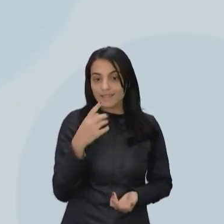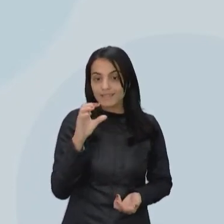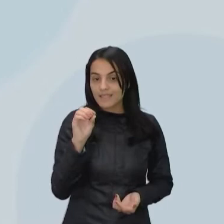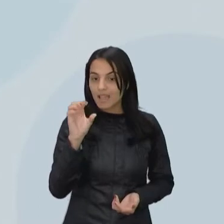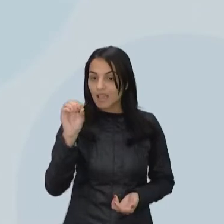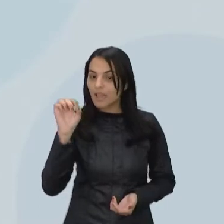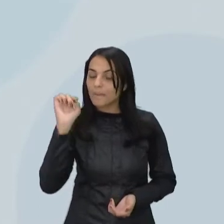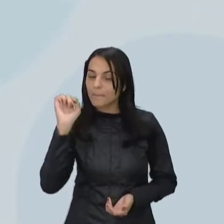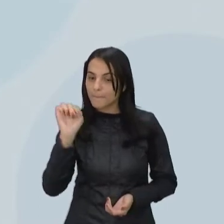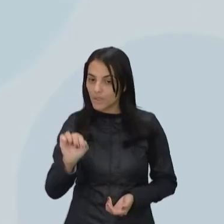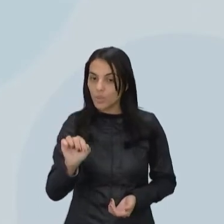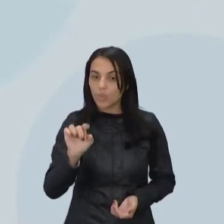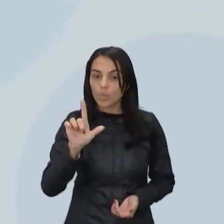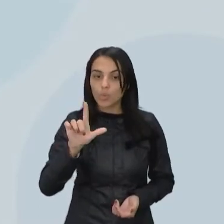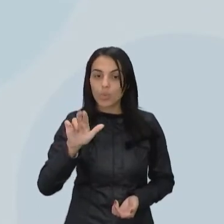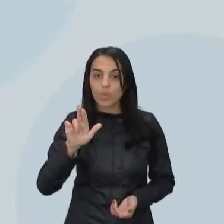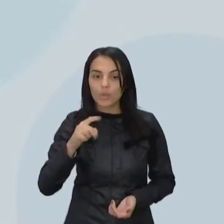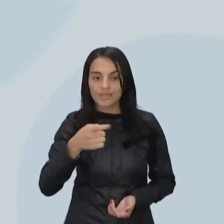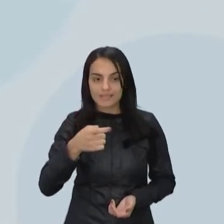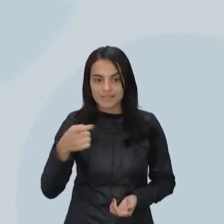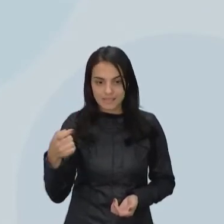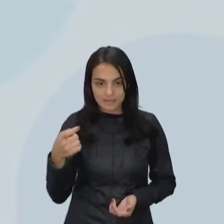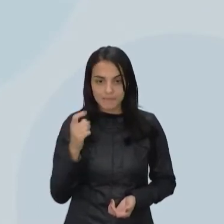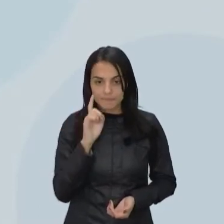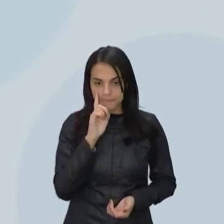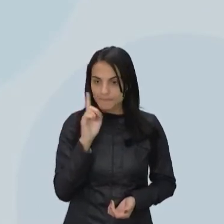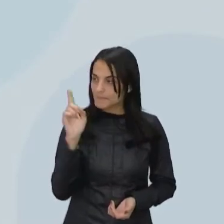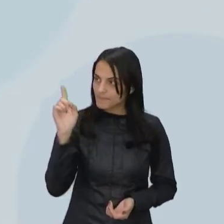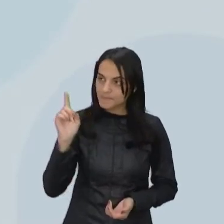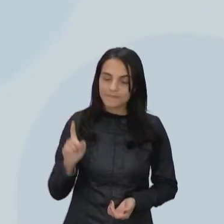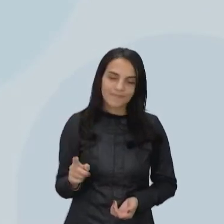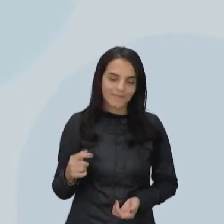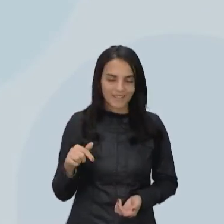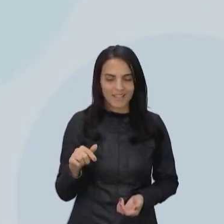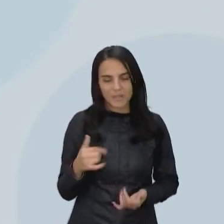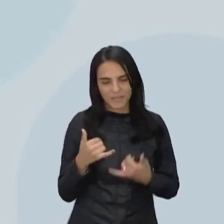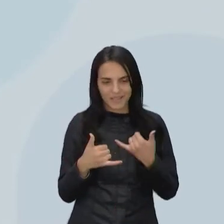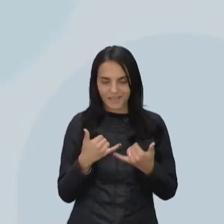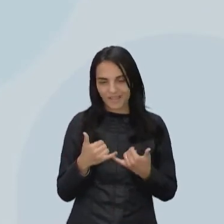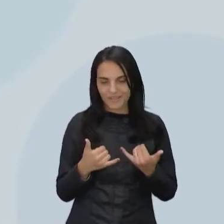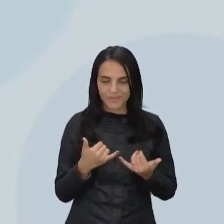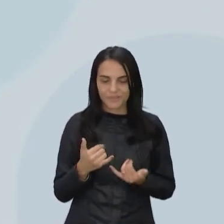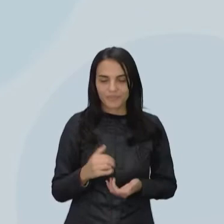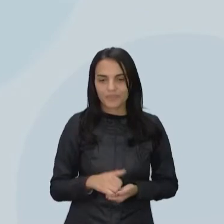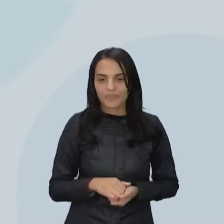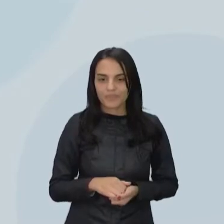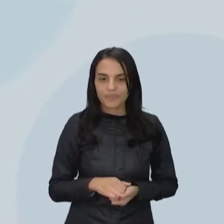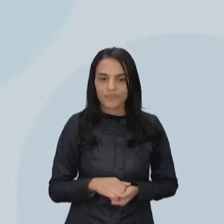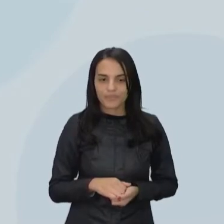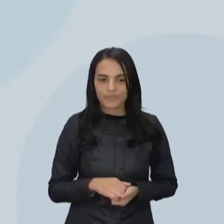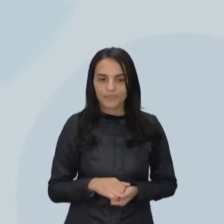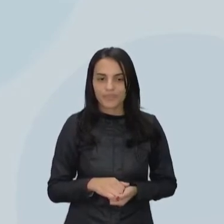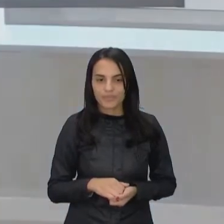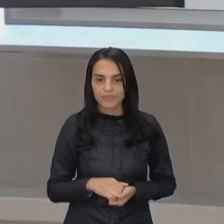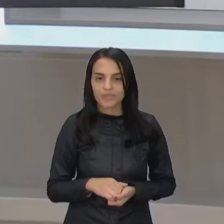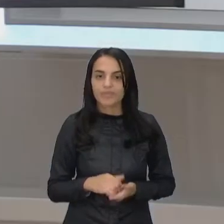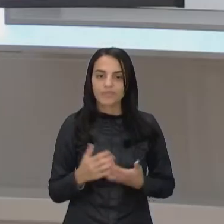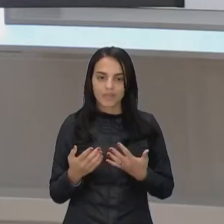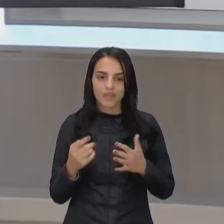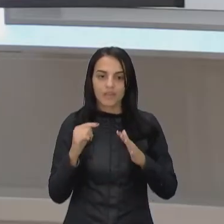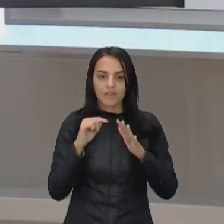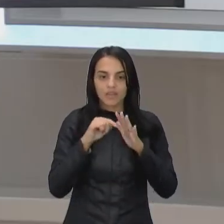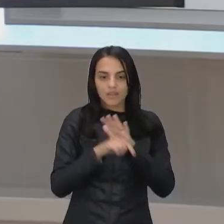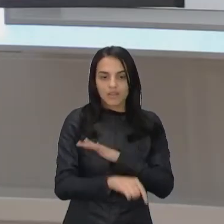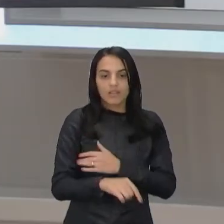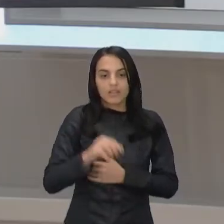coloquei aqui também, 100 K lux, né? Olha lá, para fazer uma graça aí, gastar um pouquinho aqui, fazer o devido